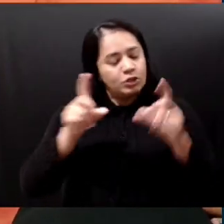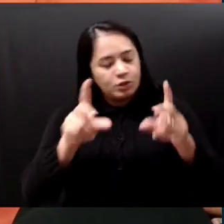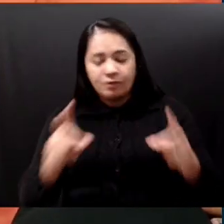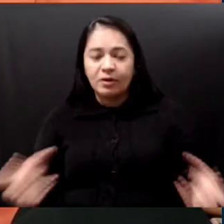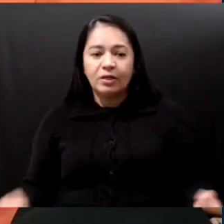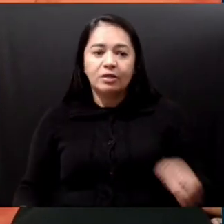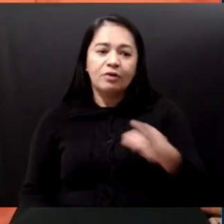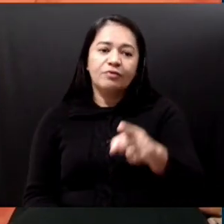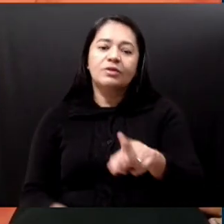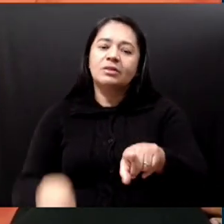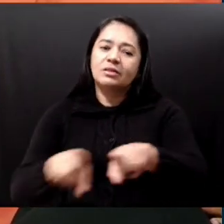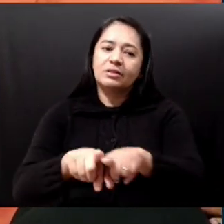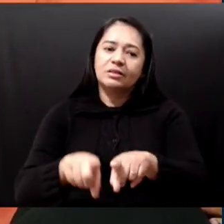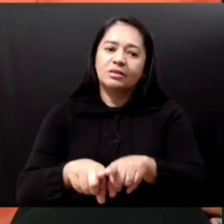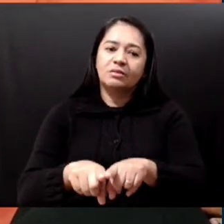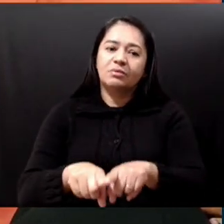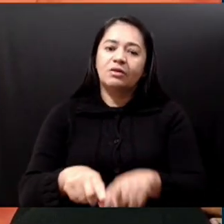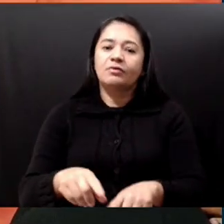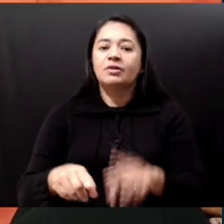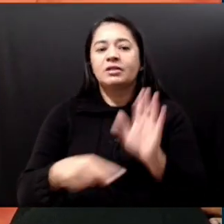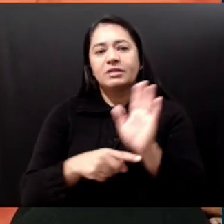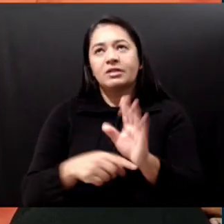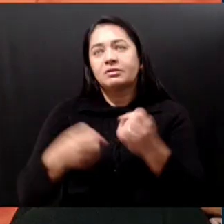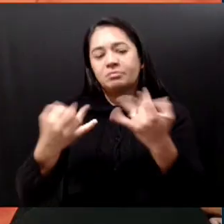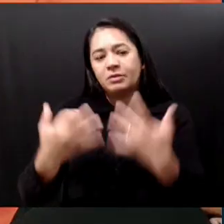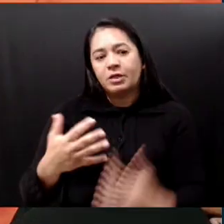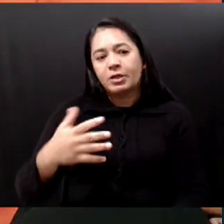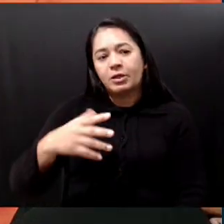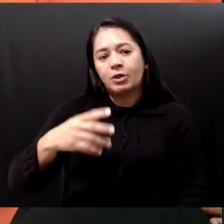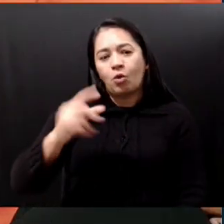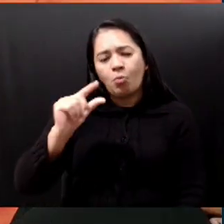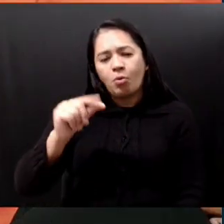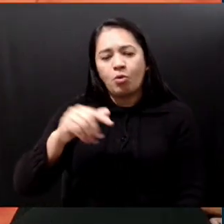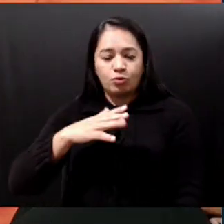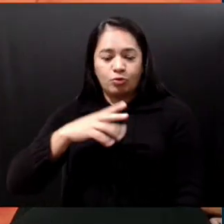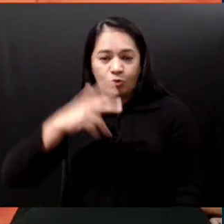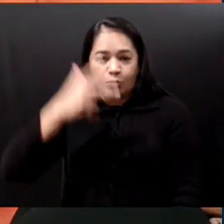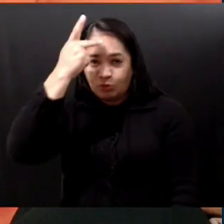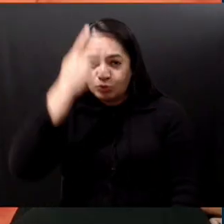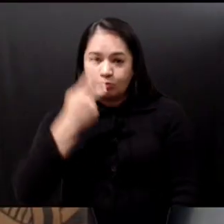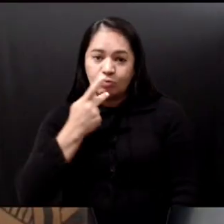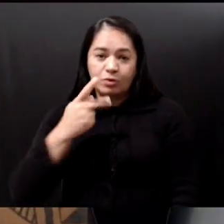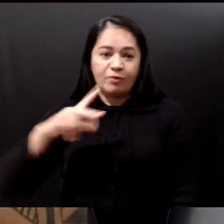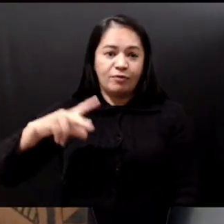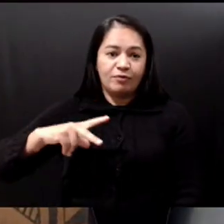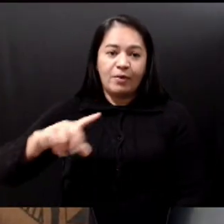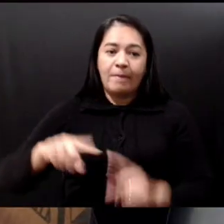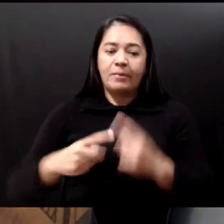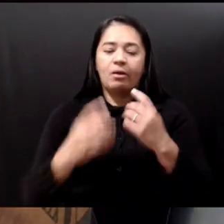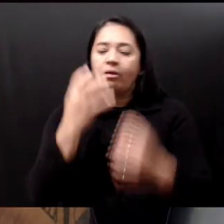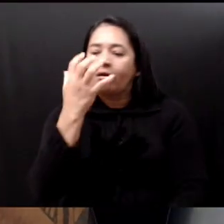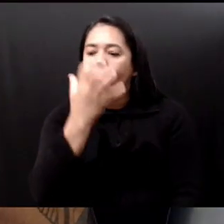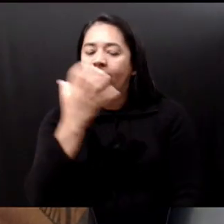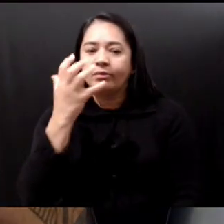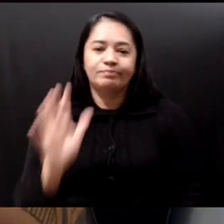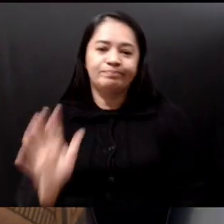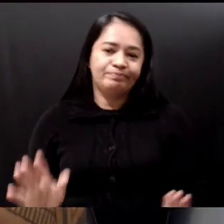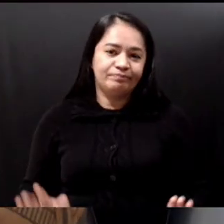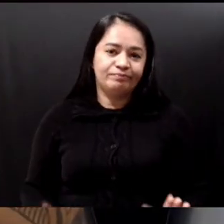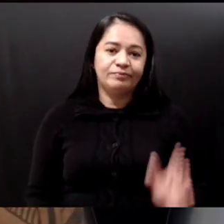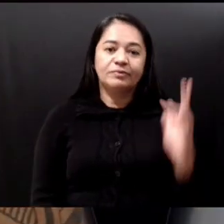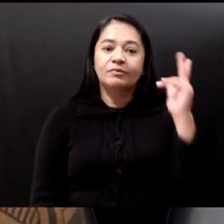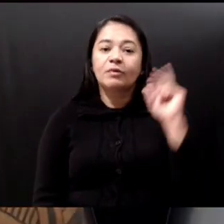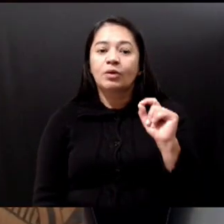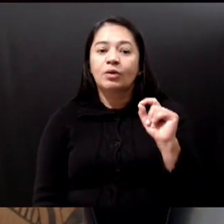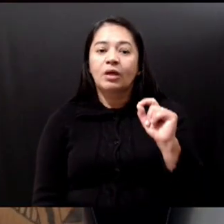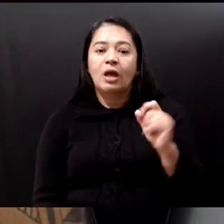isso ajuda a vender também, mas essa romantização faz com que muitas pessoas empreendam sem